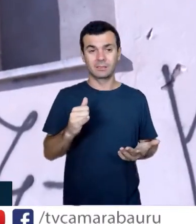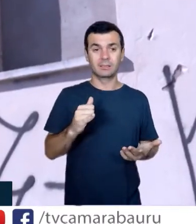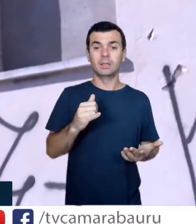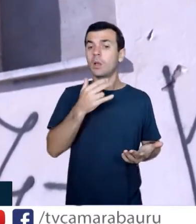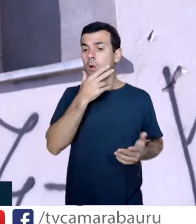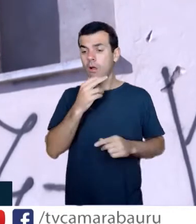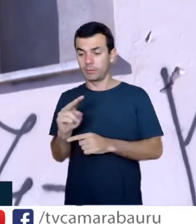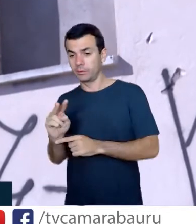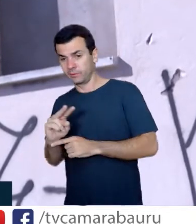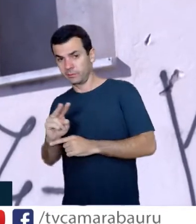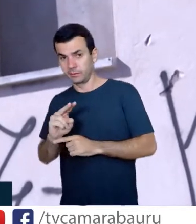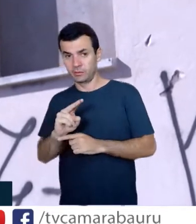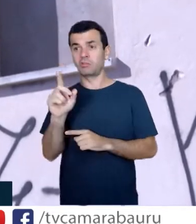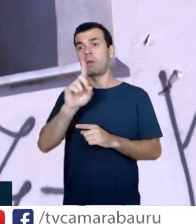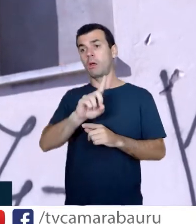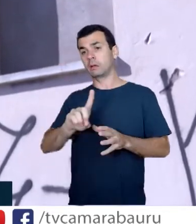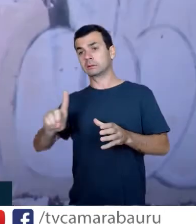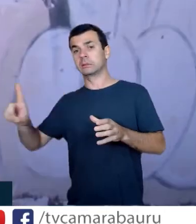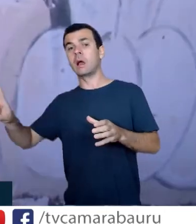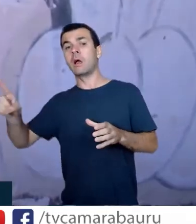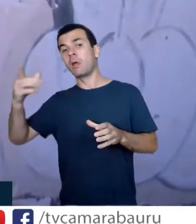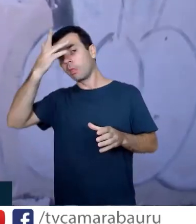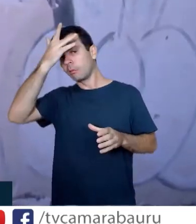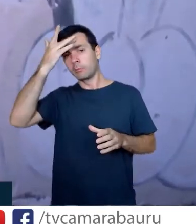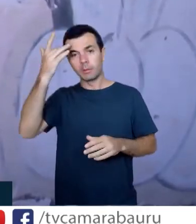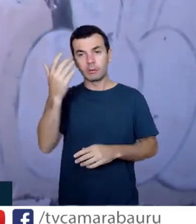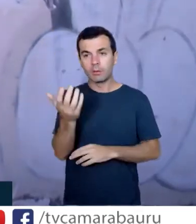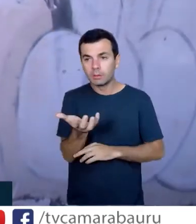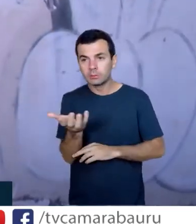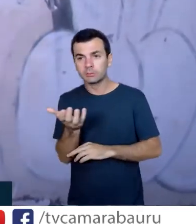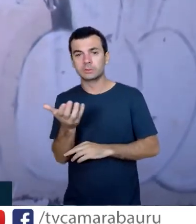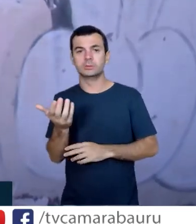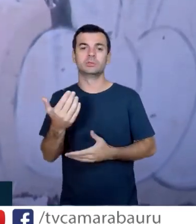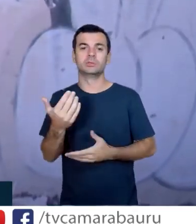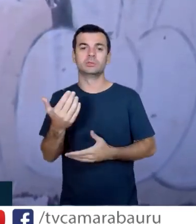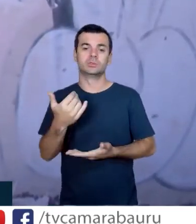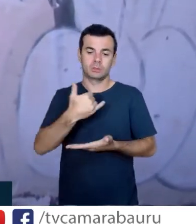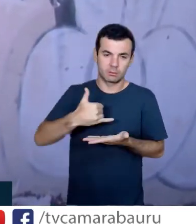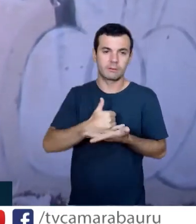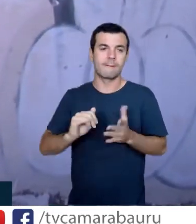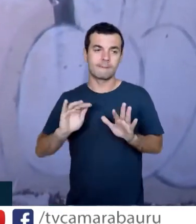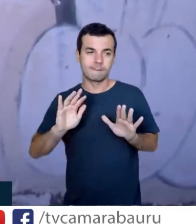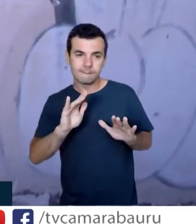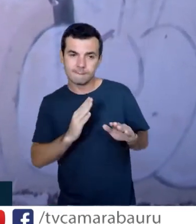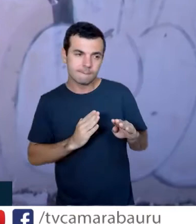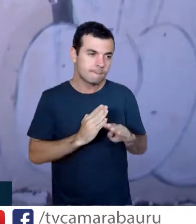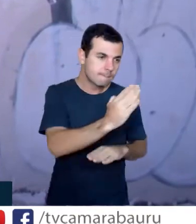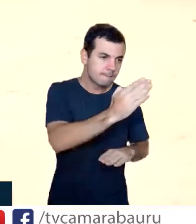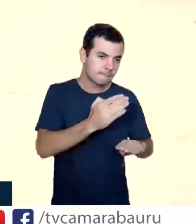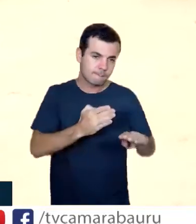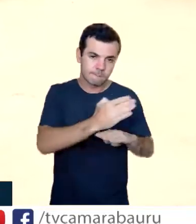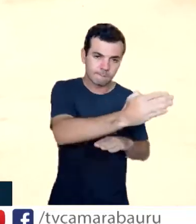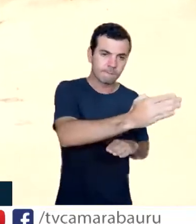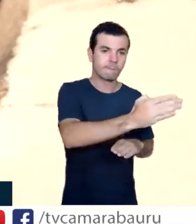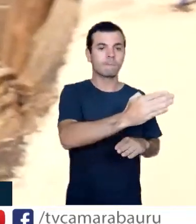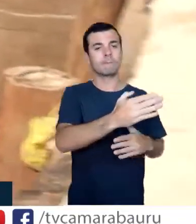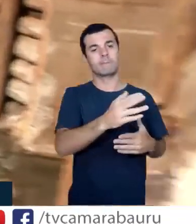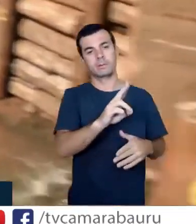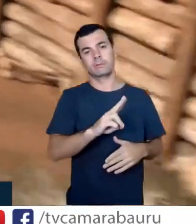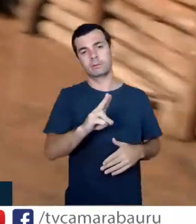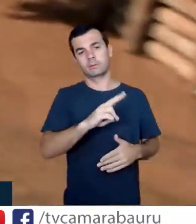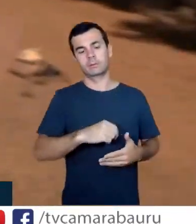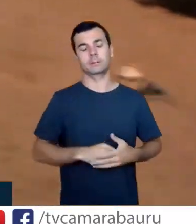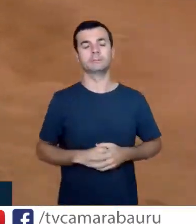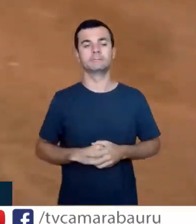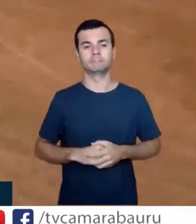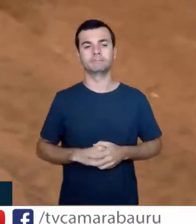ocupado por aquelas pessoas em situação de rua, usuários de drogas, que frequentam essa localidade. Um pouco mais abaixo,